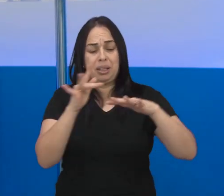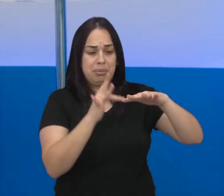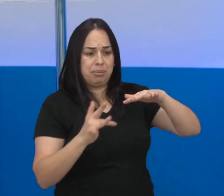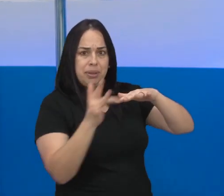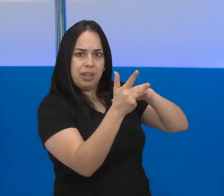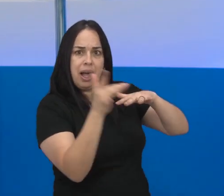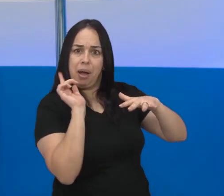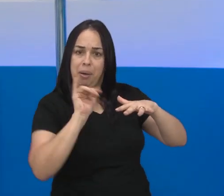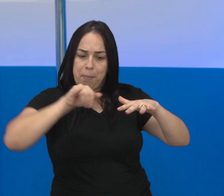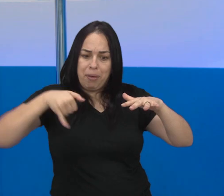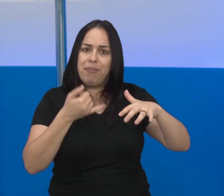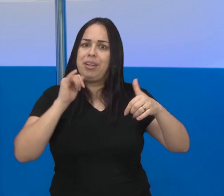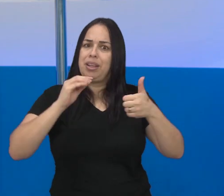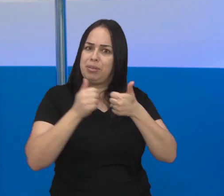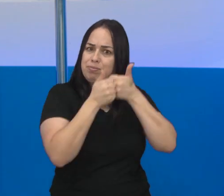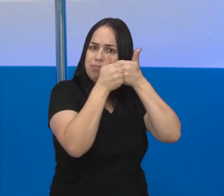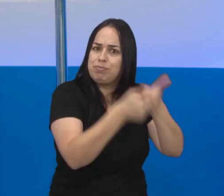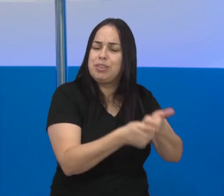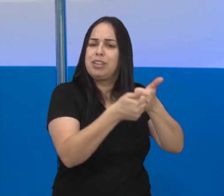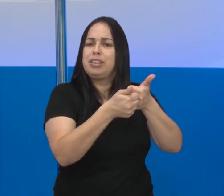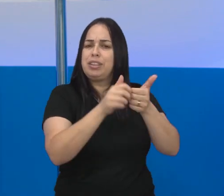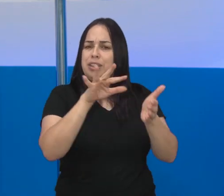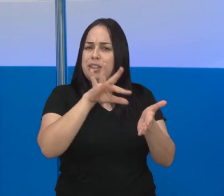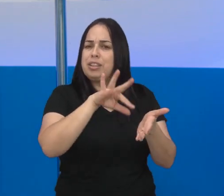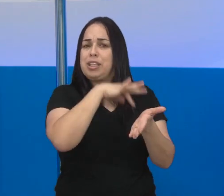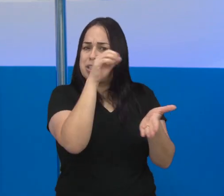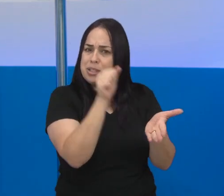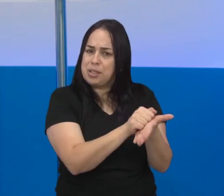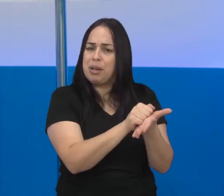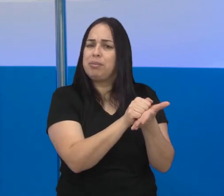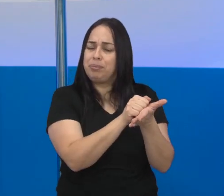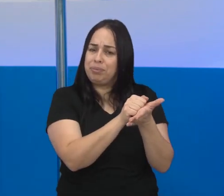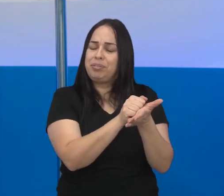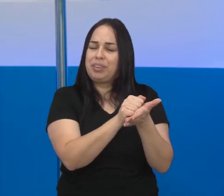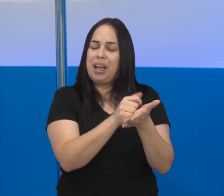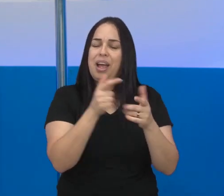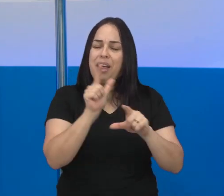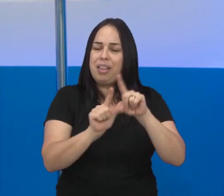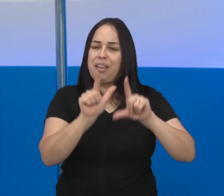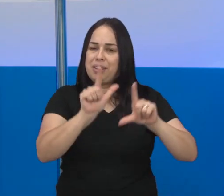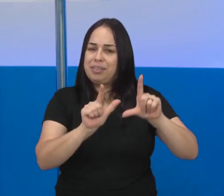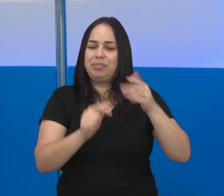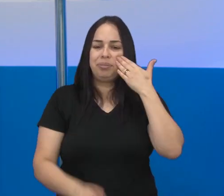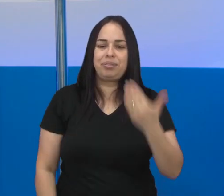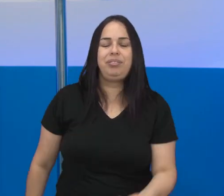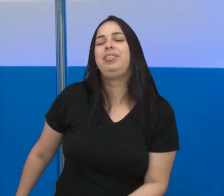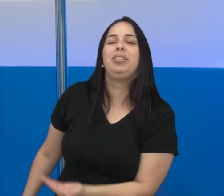nossas redes sociais, então vai lá, acompanha também o nosso trabalho pelas redes sociais aqui da